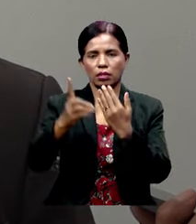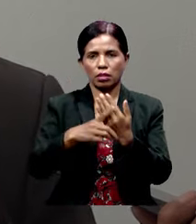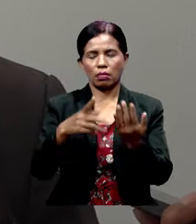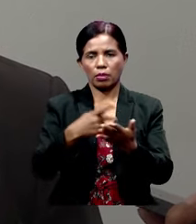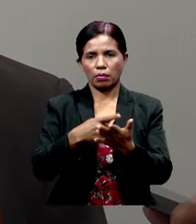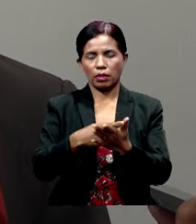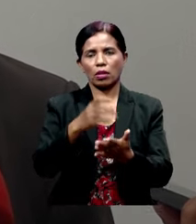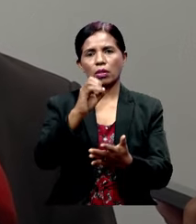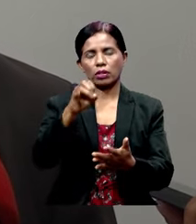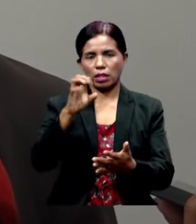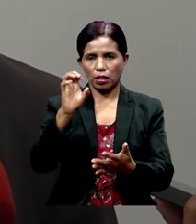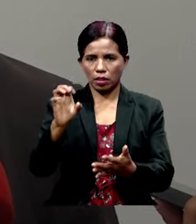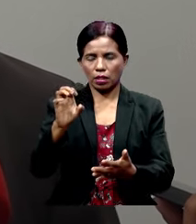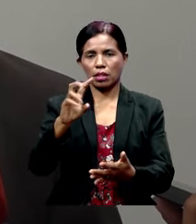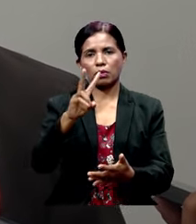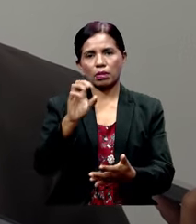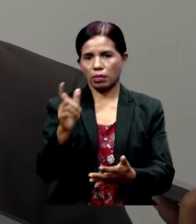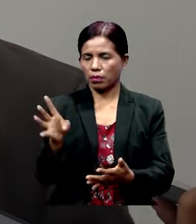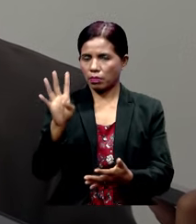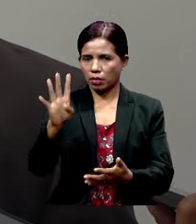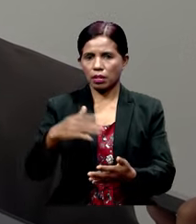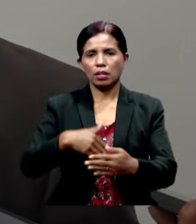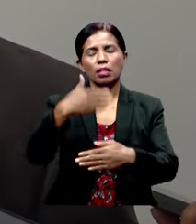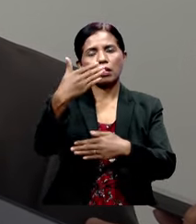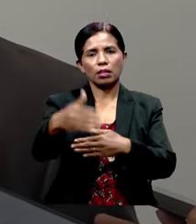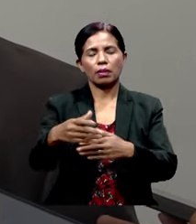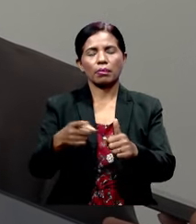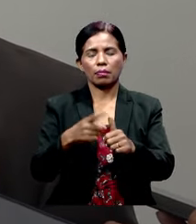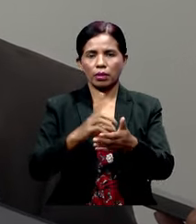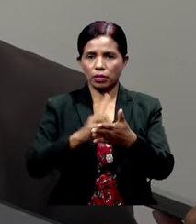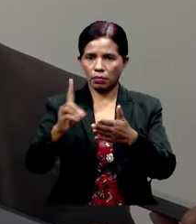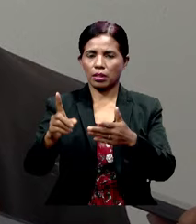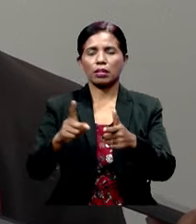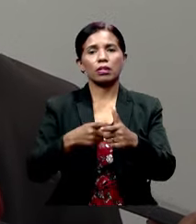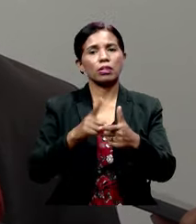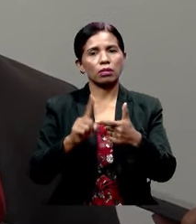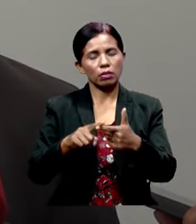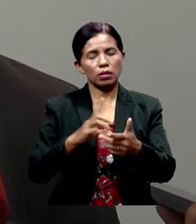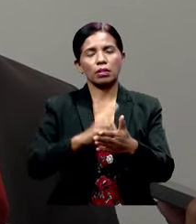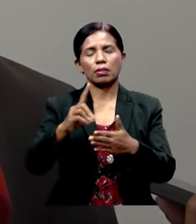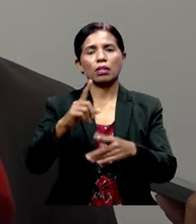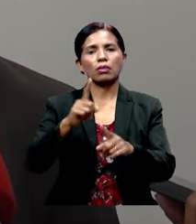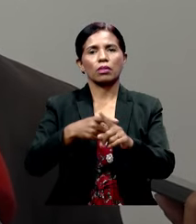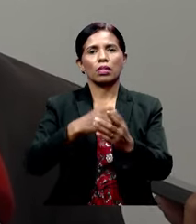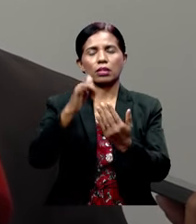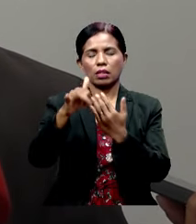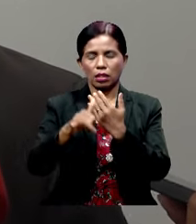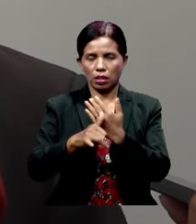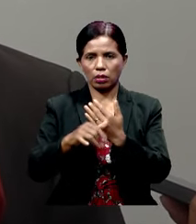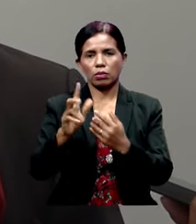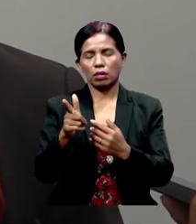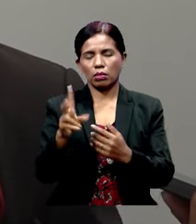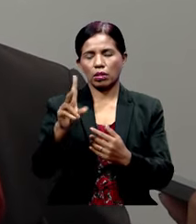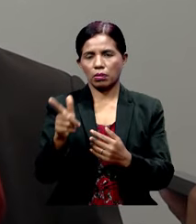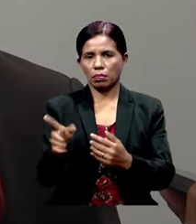orçamento 2024 nia tem ultrapassa to primeira semana ou segunda semana de janeiro 2024. Lá ia problema também